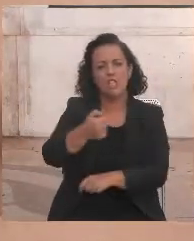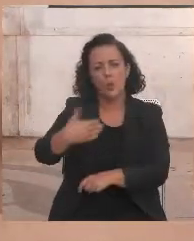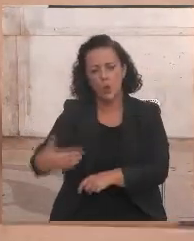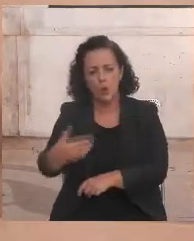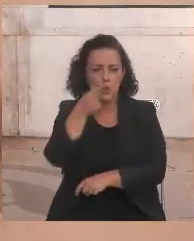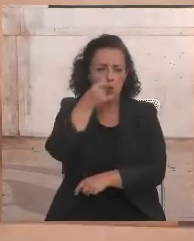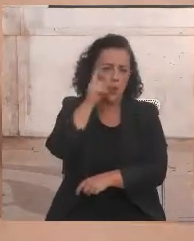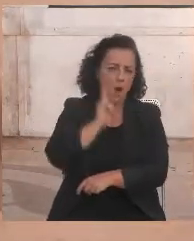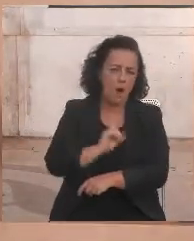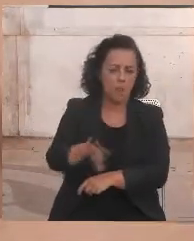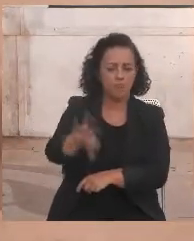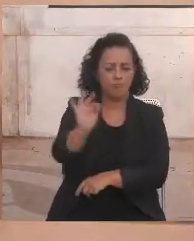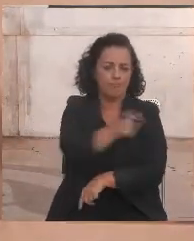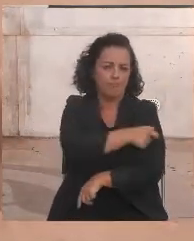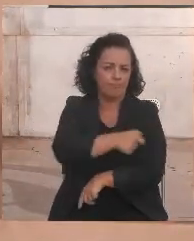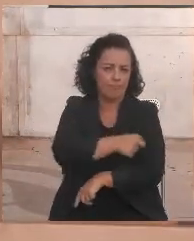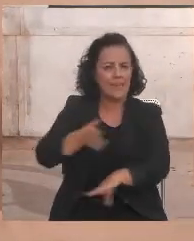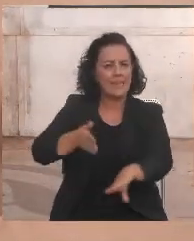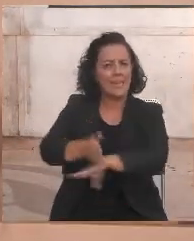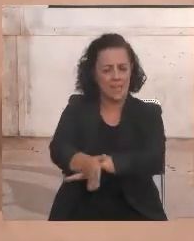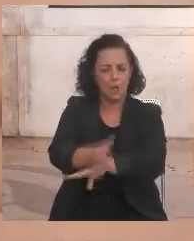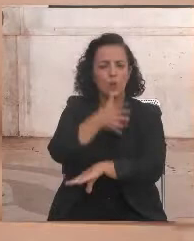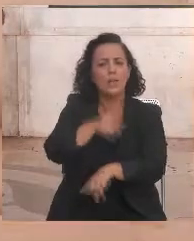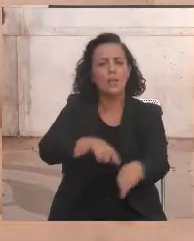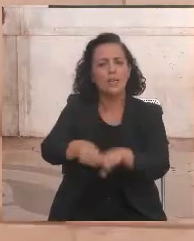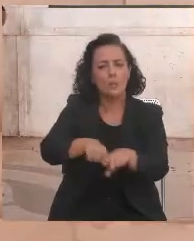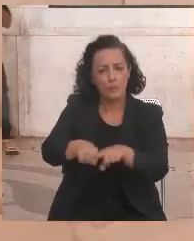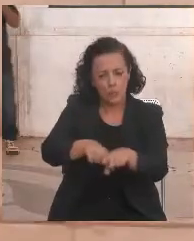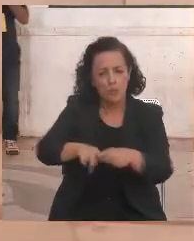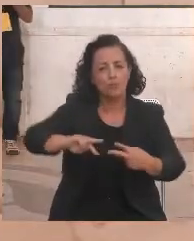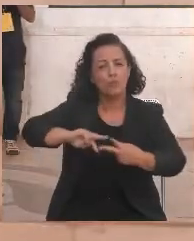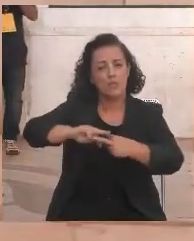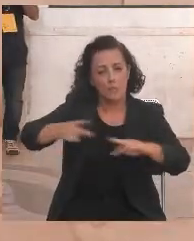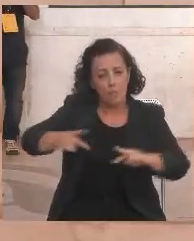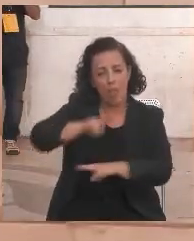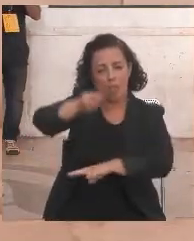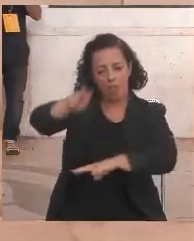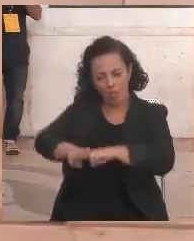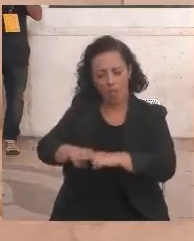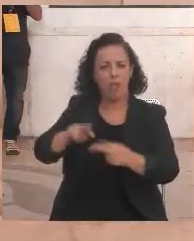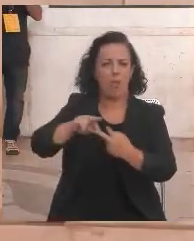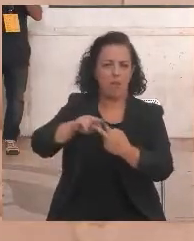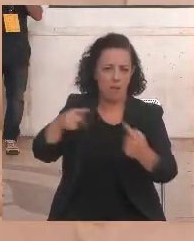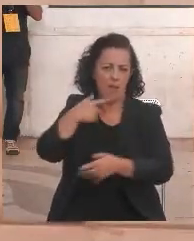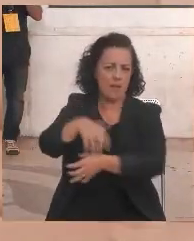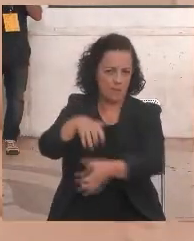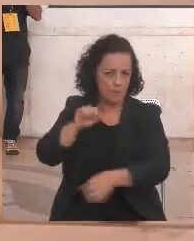e cidadãs eleitos diretamente como deputados municipais para a Assembleia Municipal.